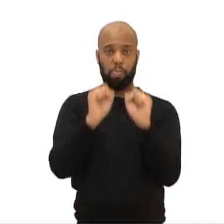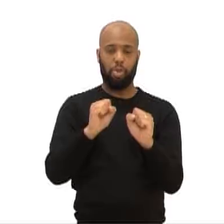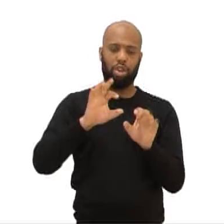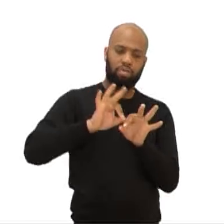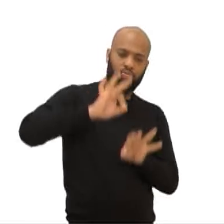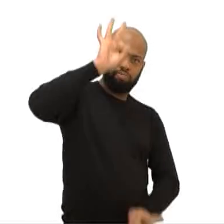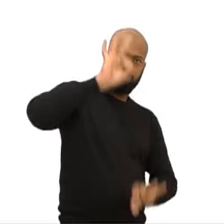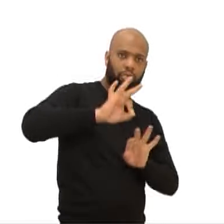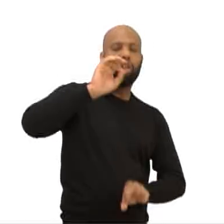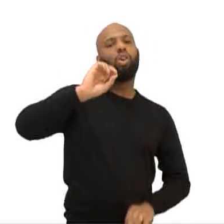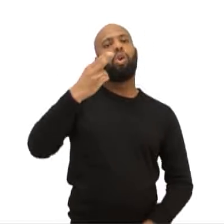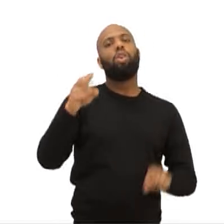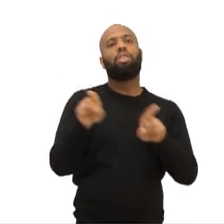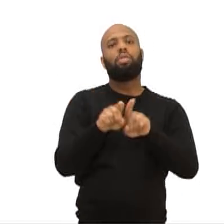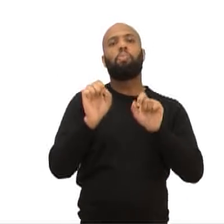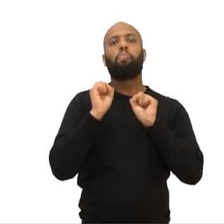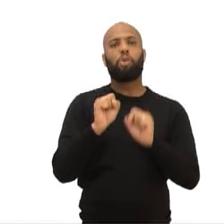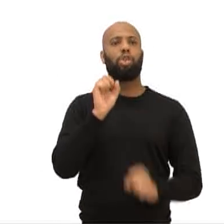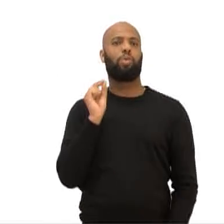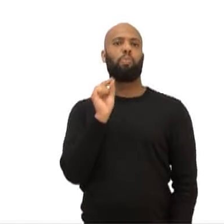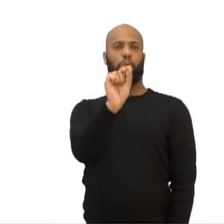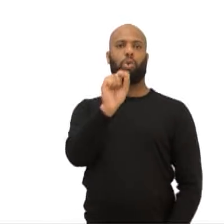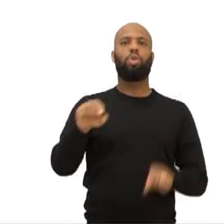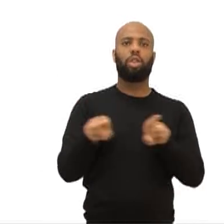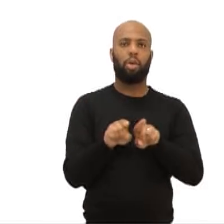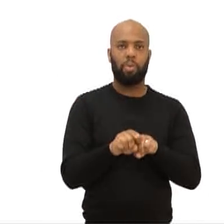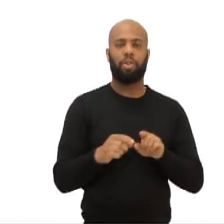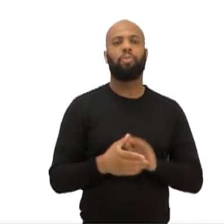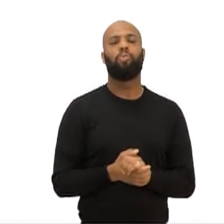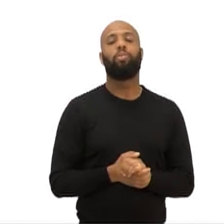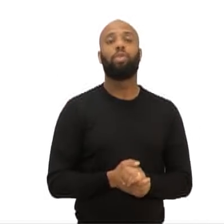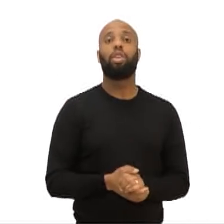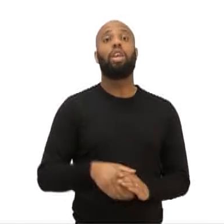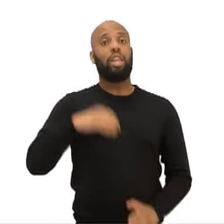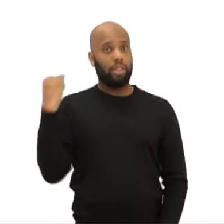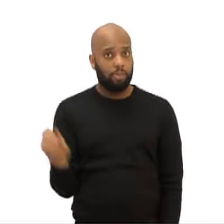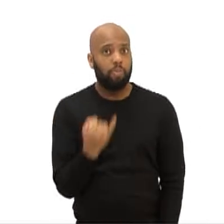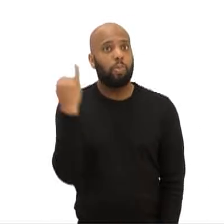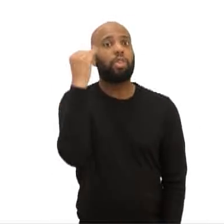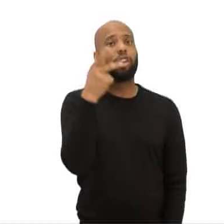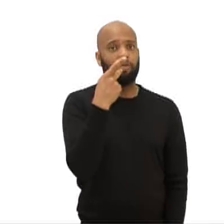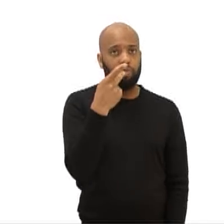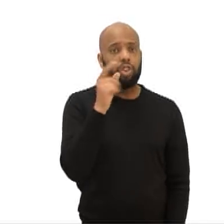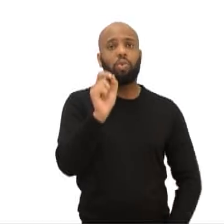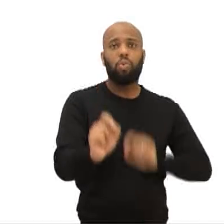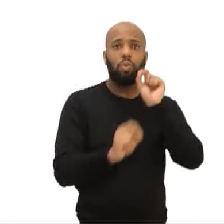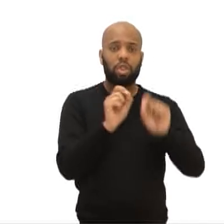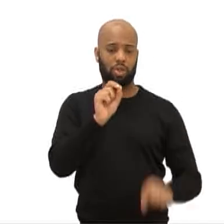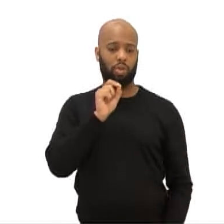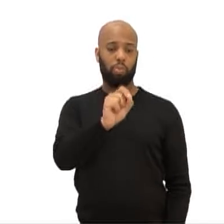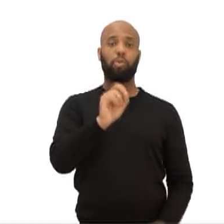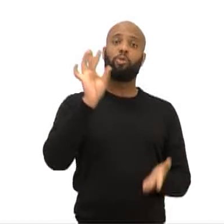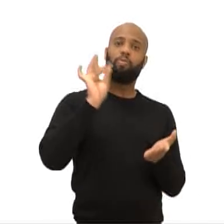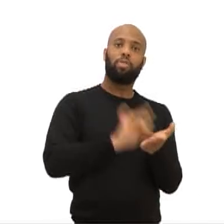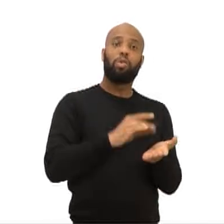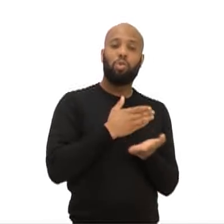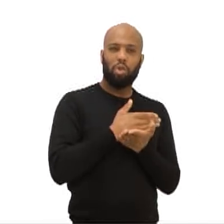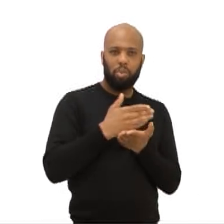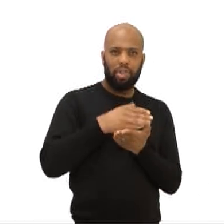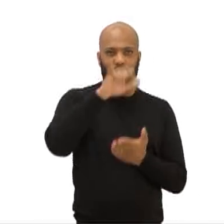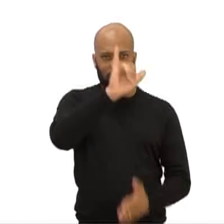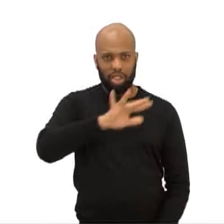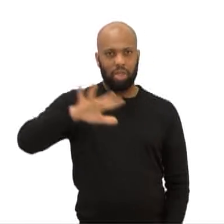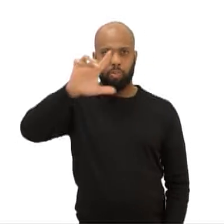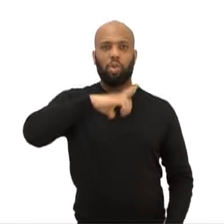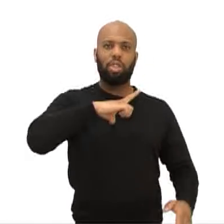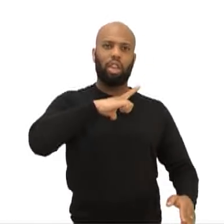reta ou até mesmo um ponto. Além disso, é importante salientar que o ponto original de uma imagem